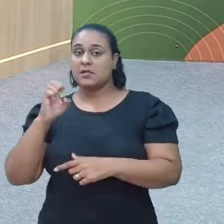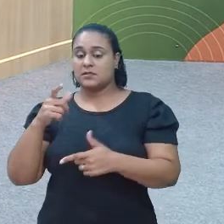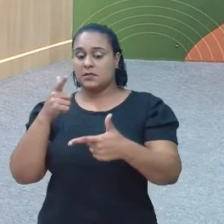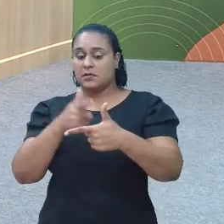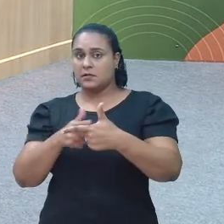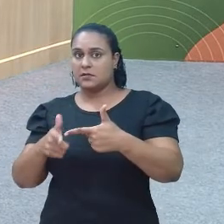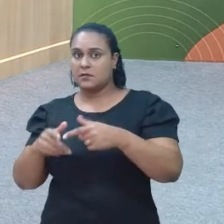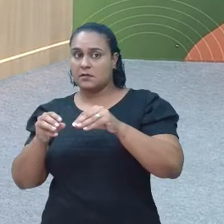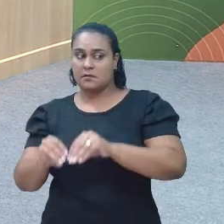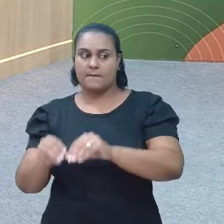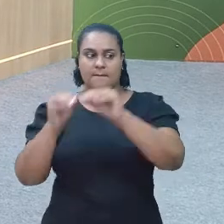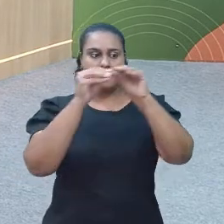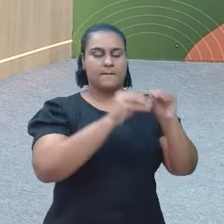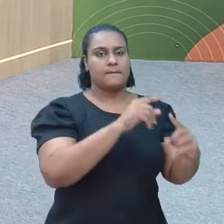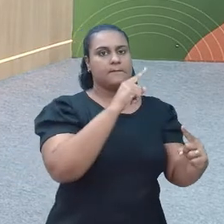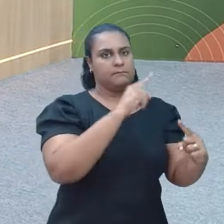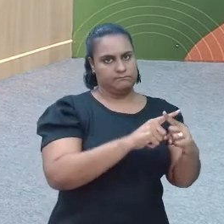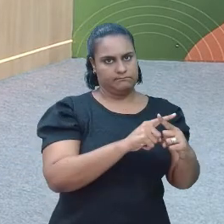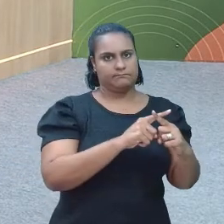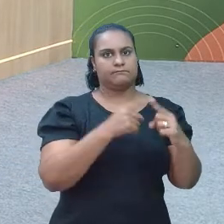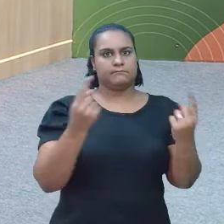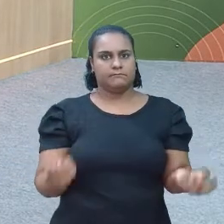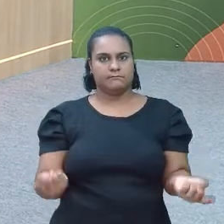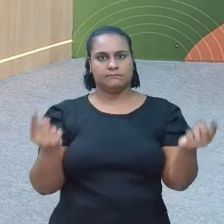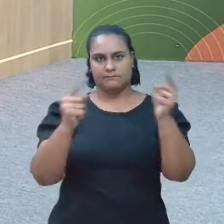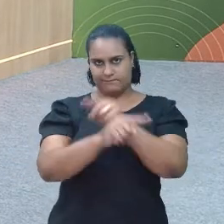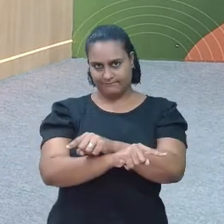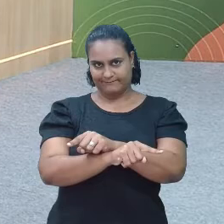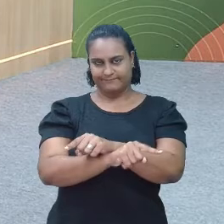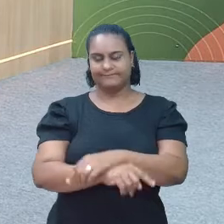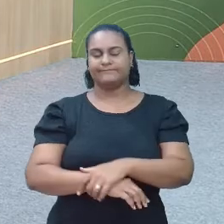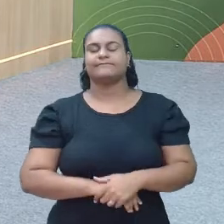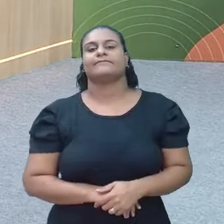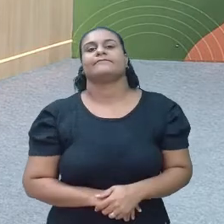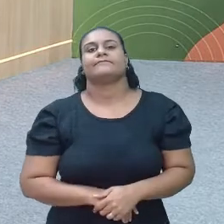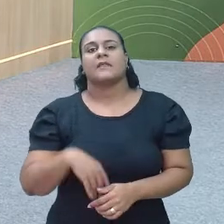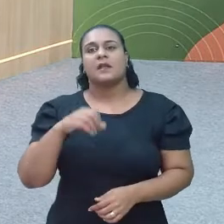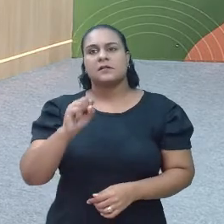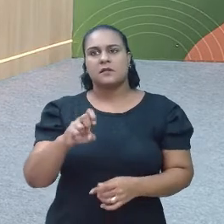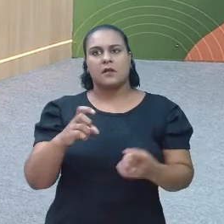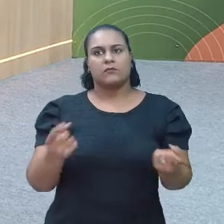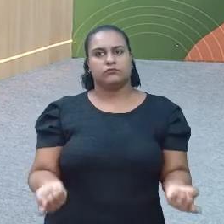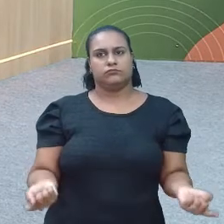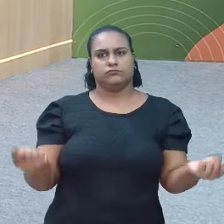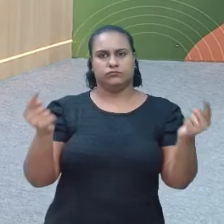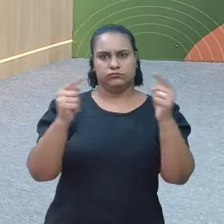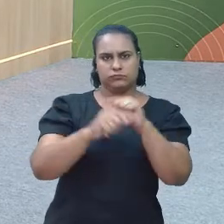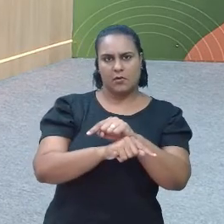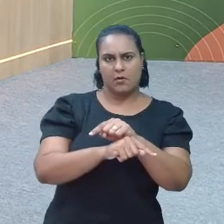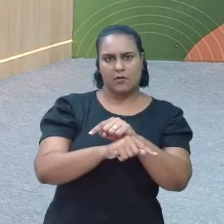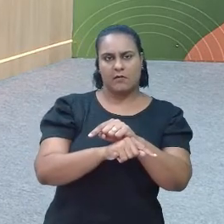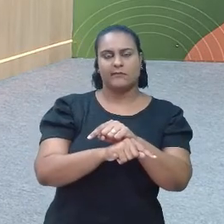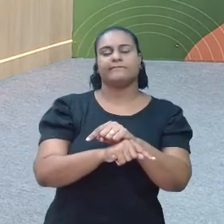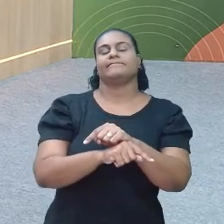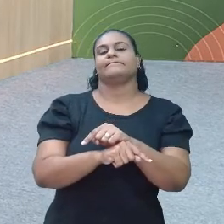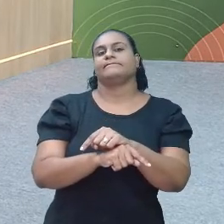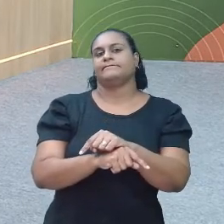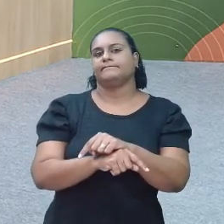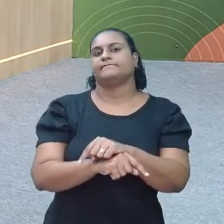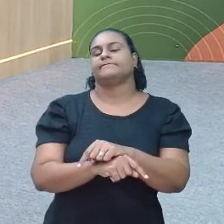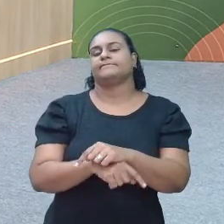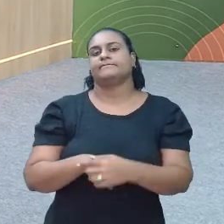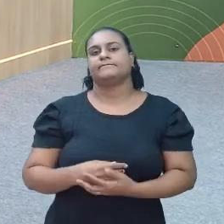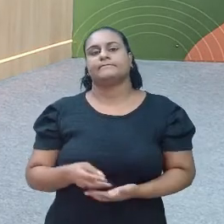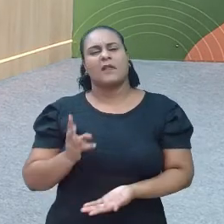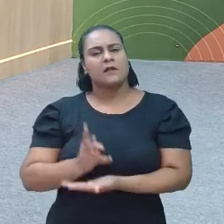passa multiplicando. As operações inversas, tá certo? Então, se você fizer o contrário aí, no caso, ó, voltando, mas você vai seguir o mesmo